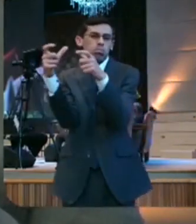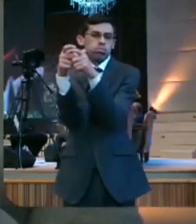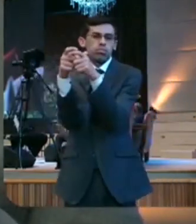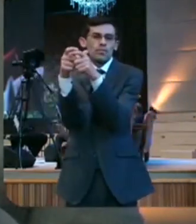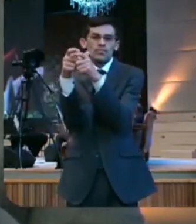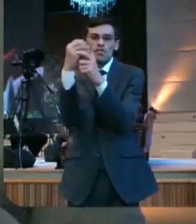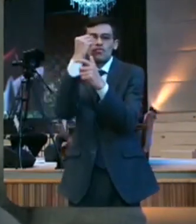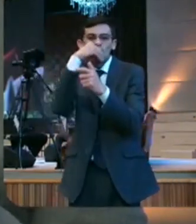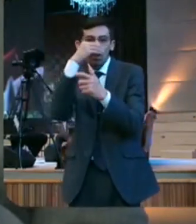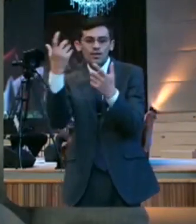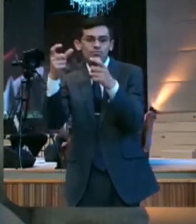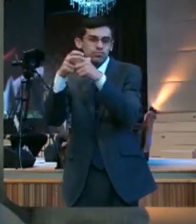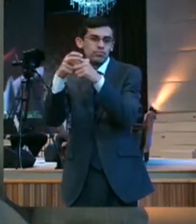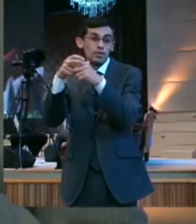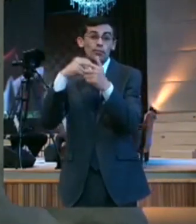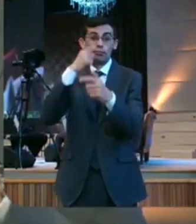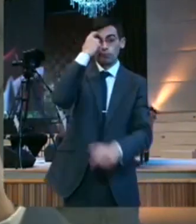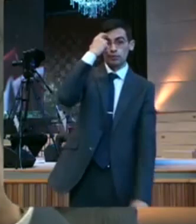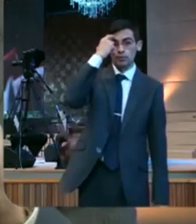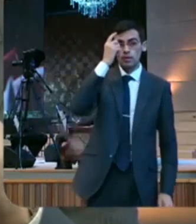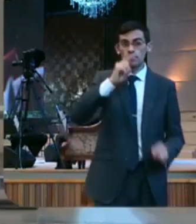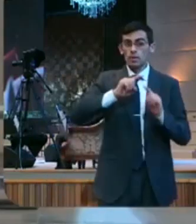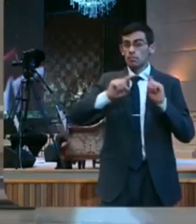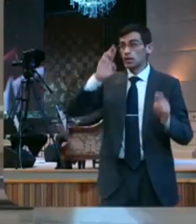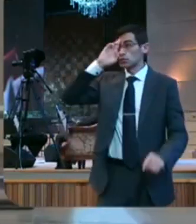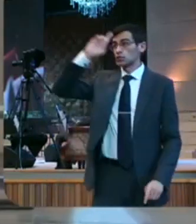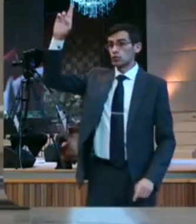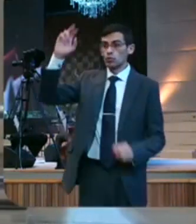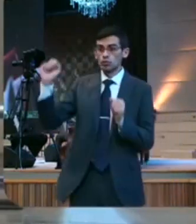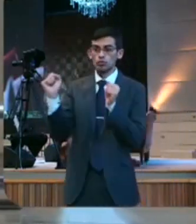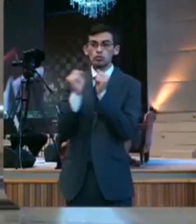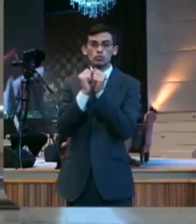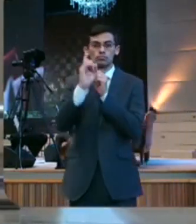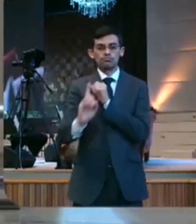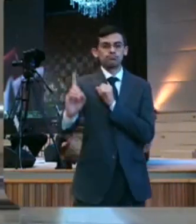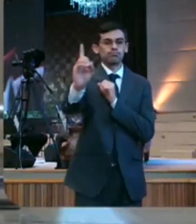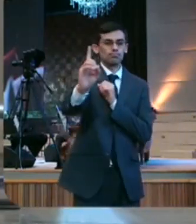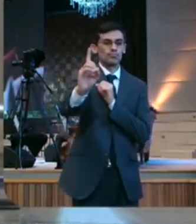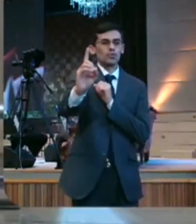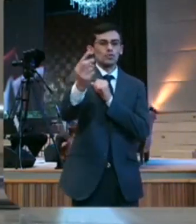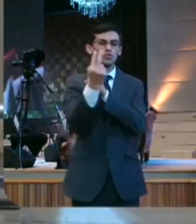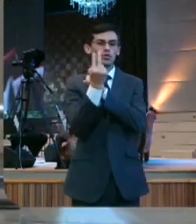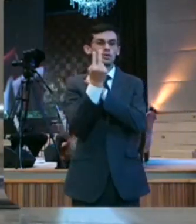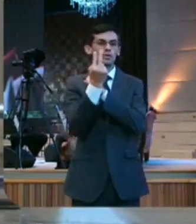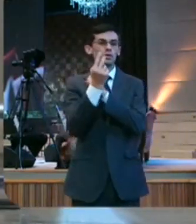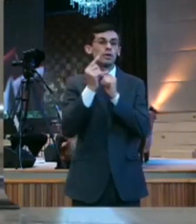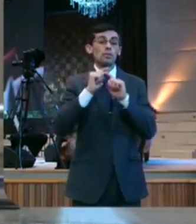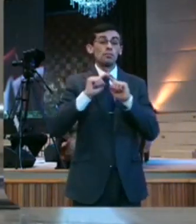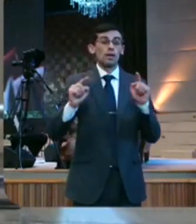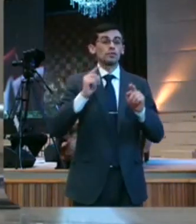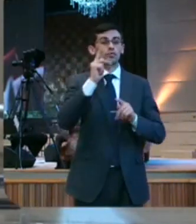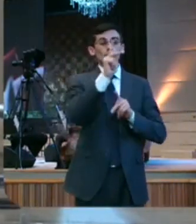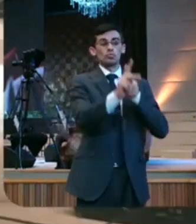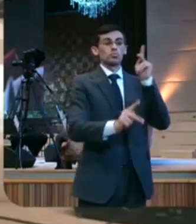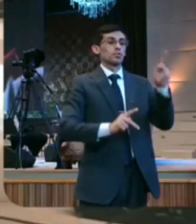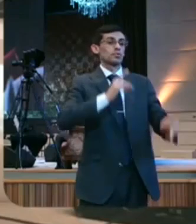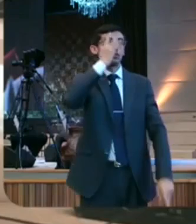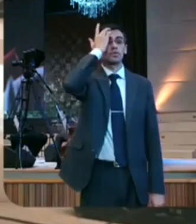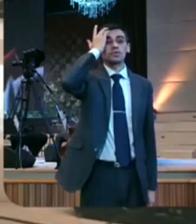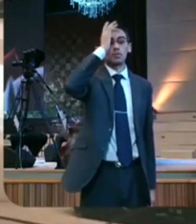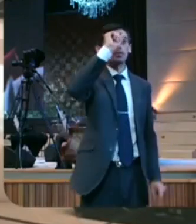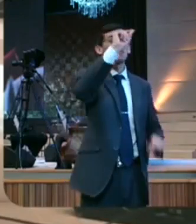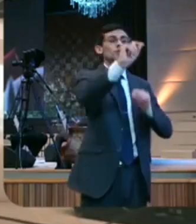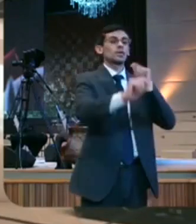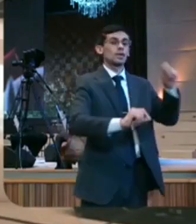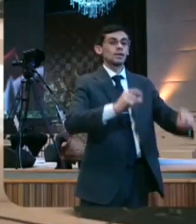demais, e o Senhor está à nossa frente. Mas eles não sabiam que tinha